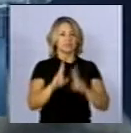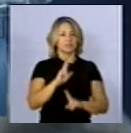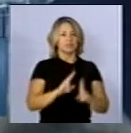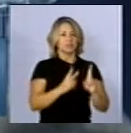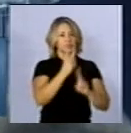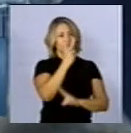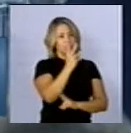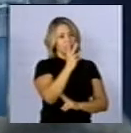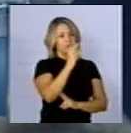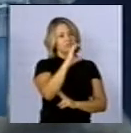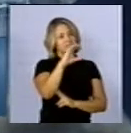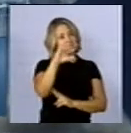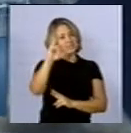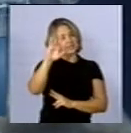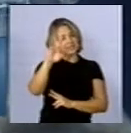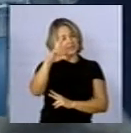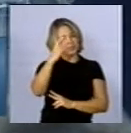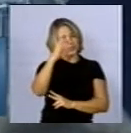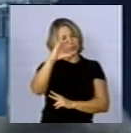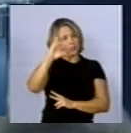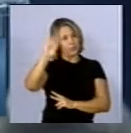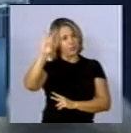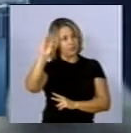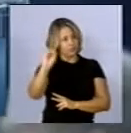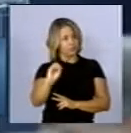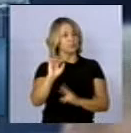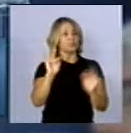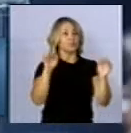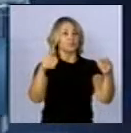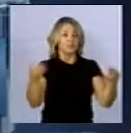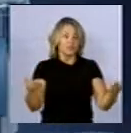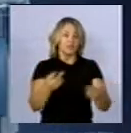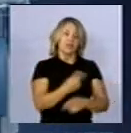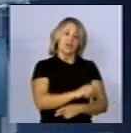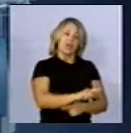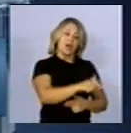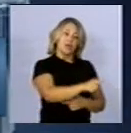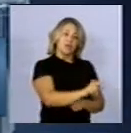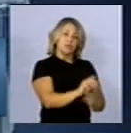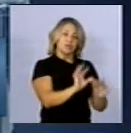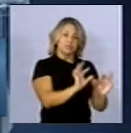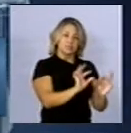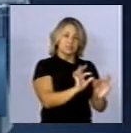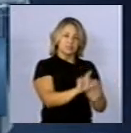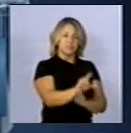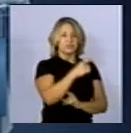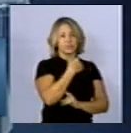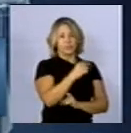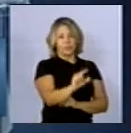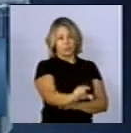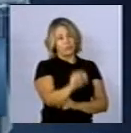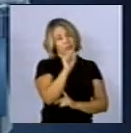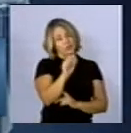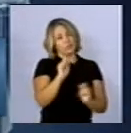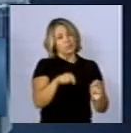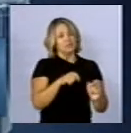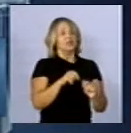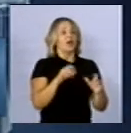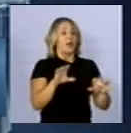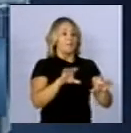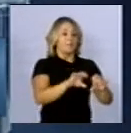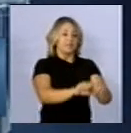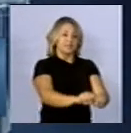dois circuitos e por fim a outra medida que é a blindagem magnética a blindagem magnética